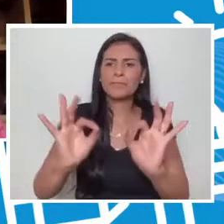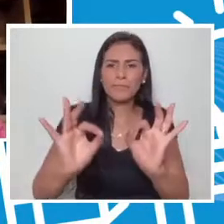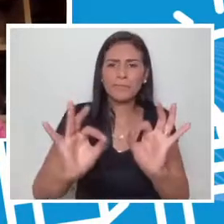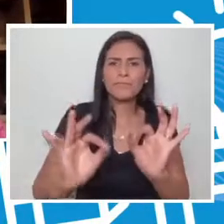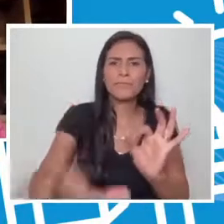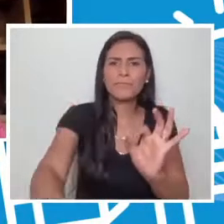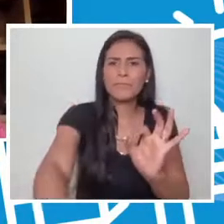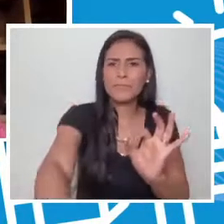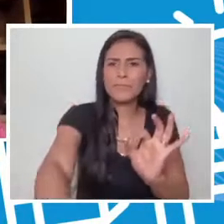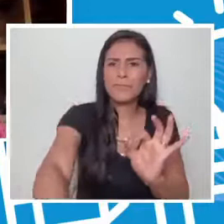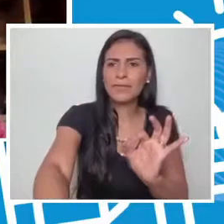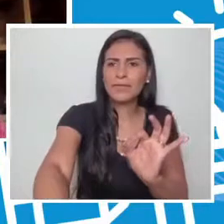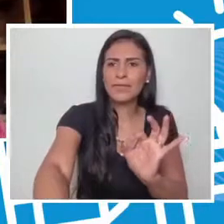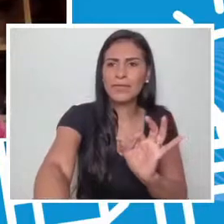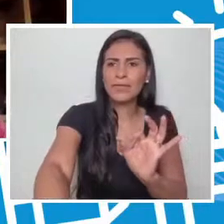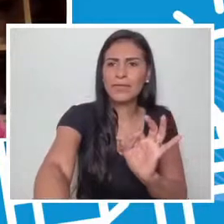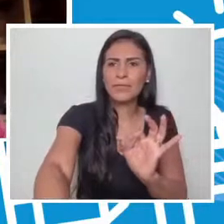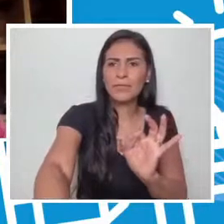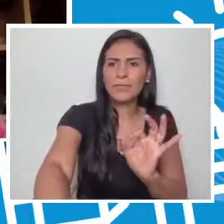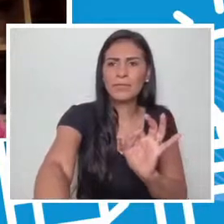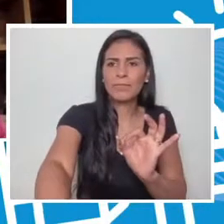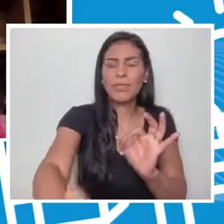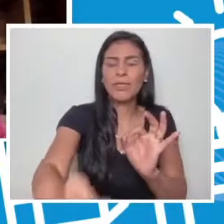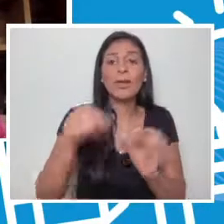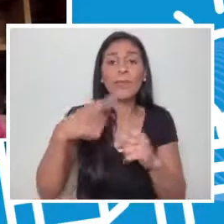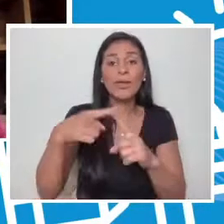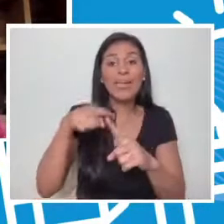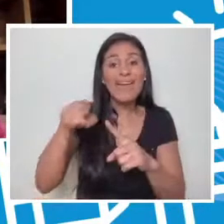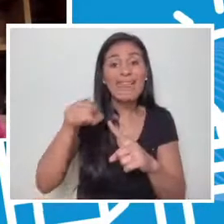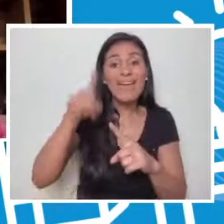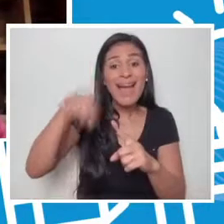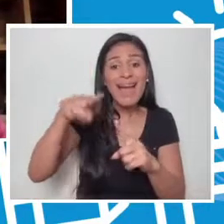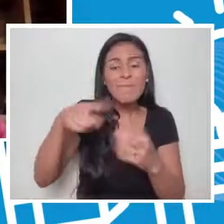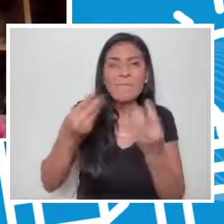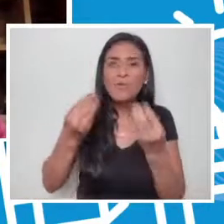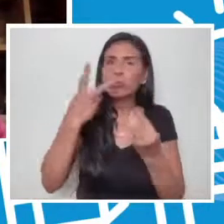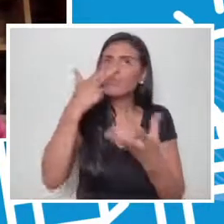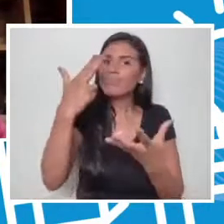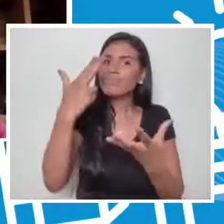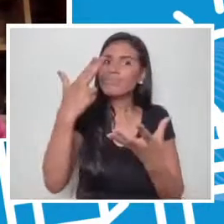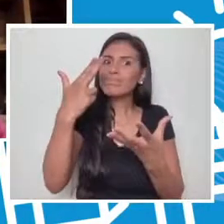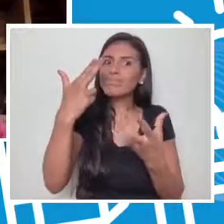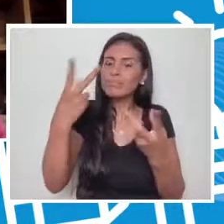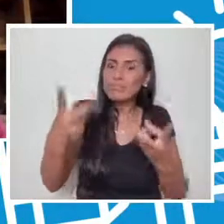bastante determinante e com uma composição, com uma presença